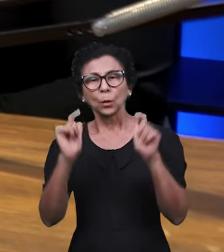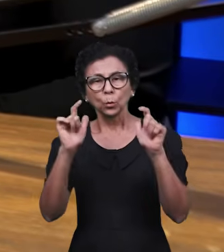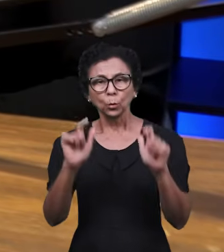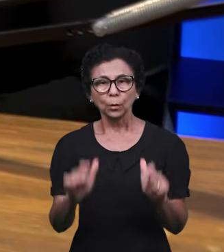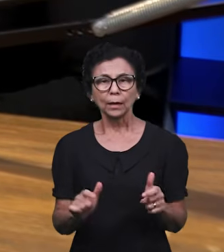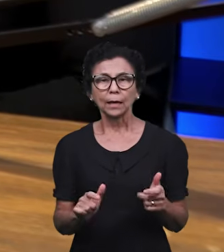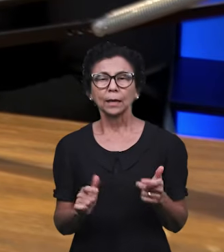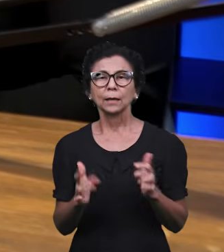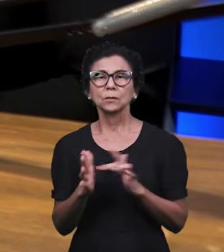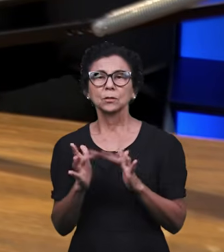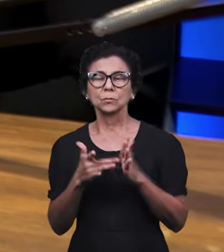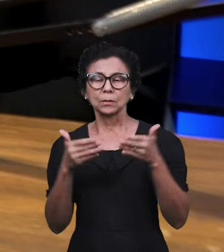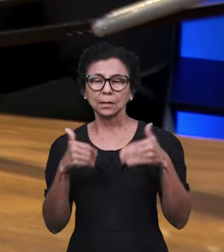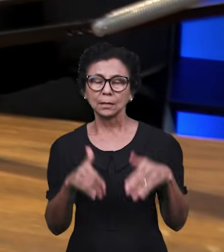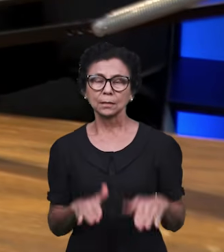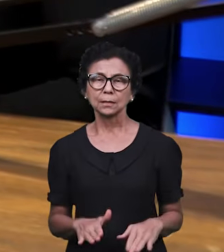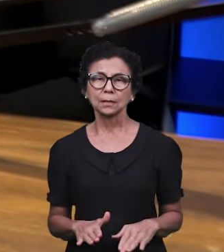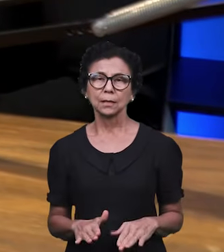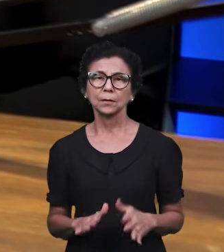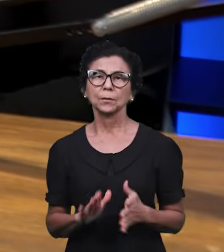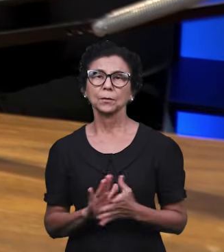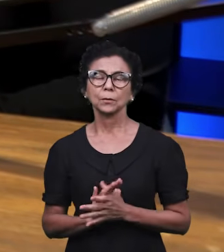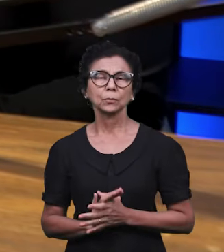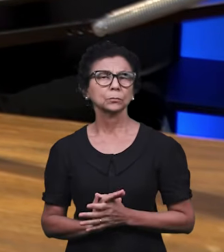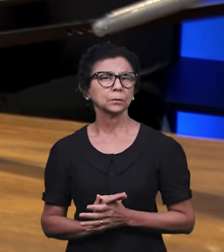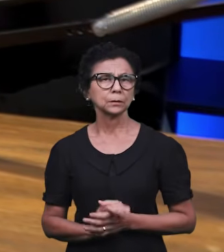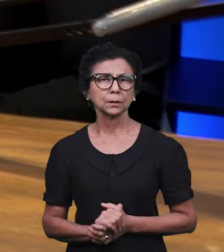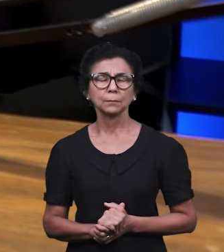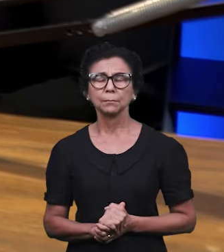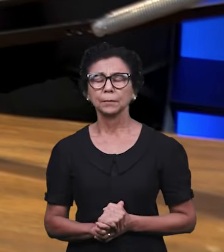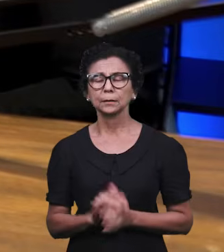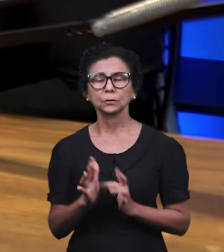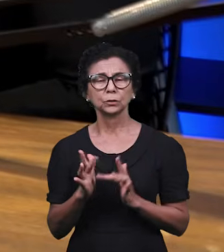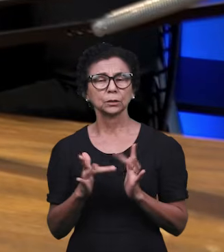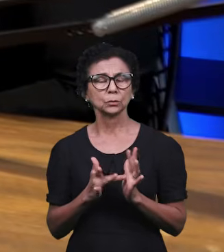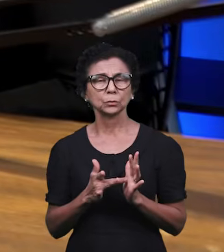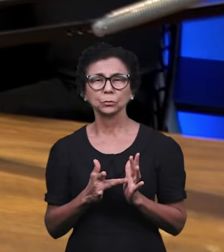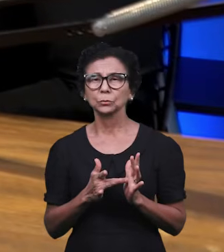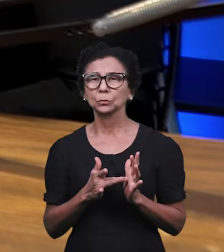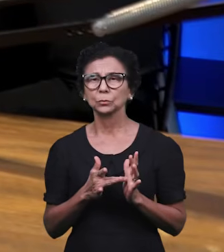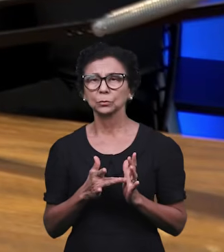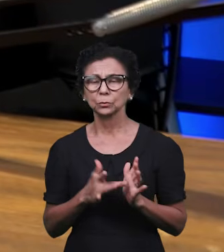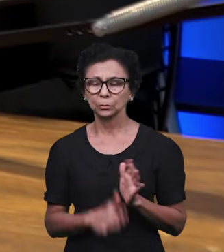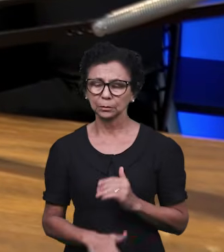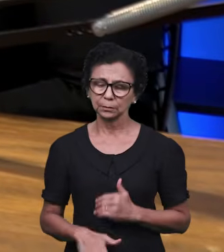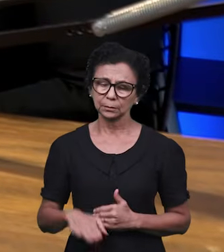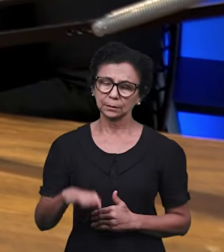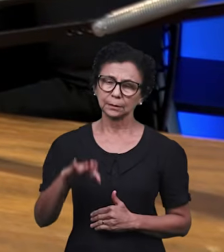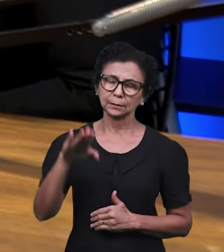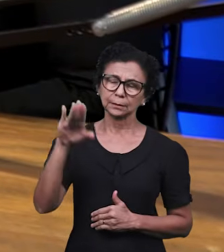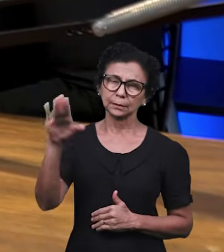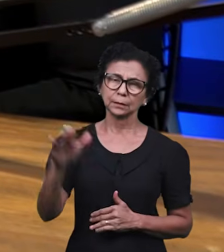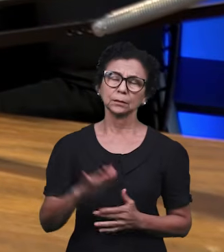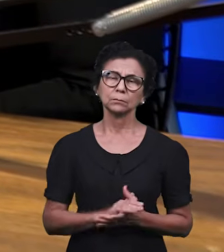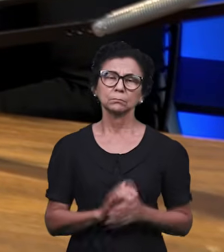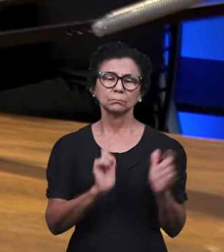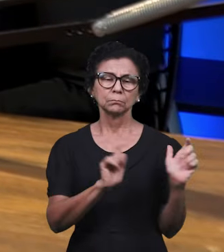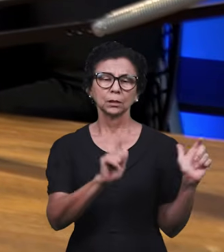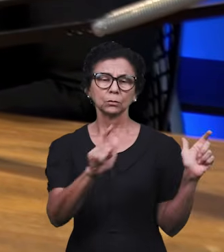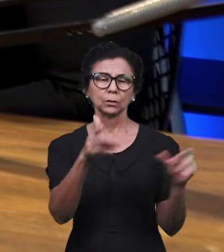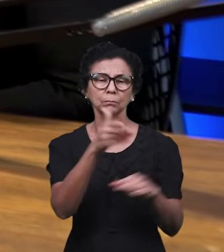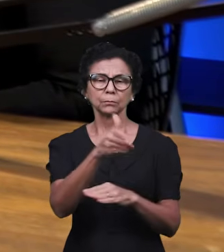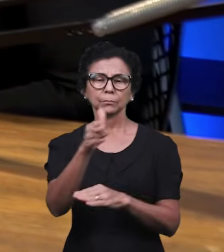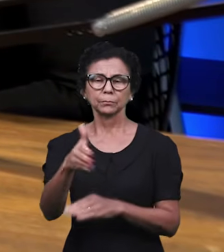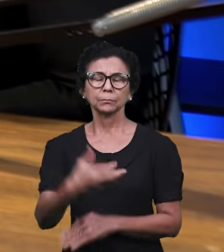como Jesus nasceu, né? O crescimento do Senhor Jesus, a sua ida para Nazaré, a sua ida para o Egito, tudo estava